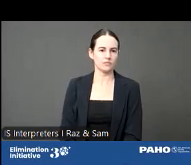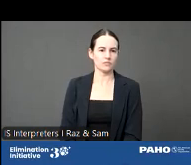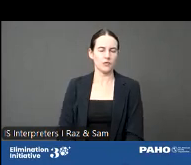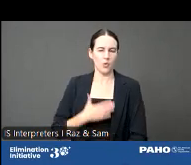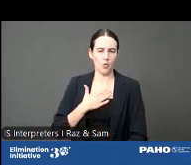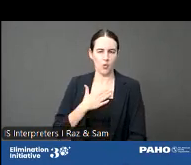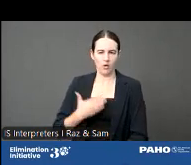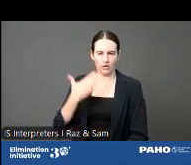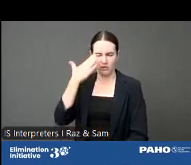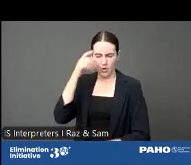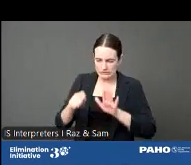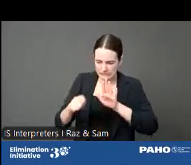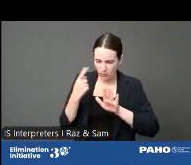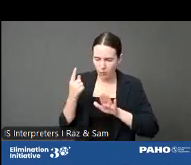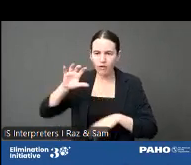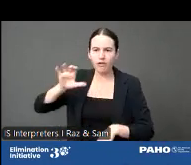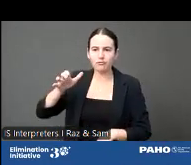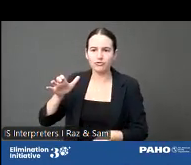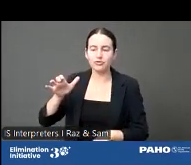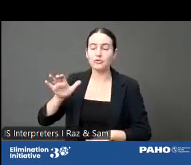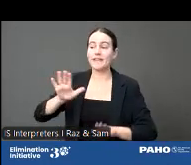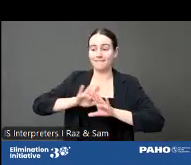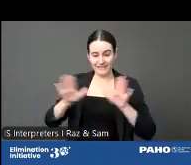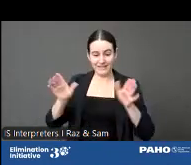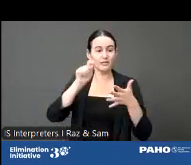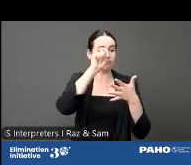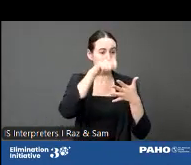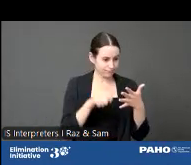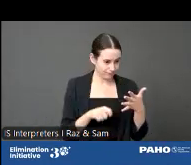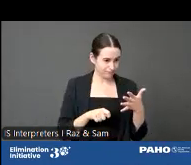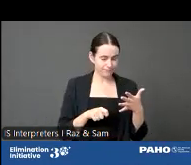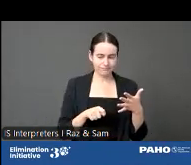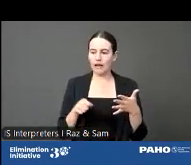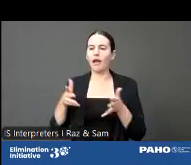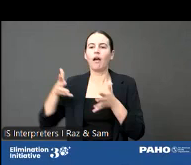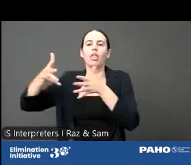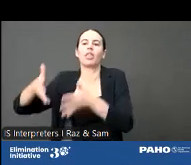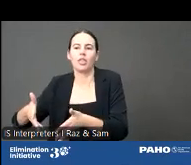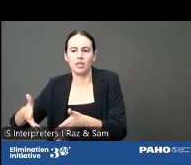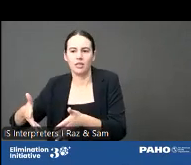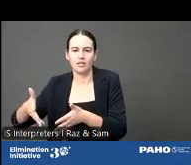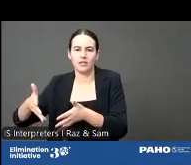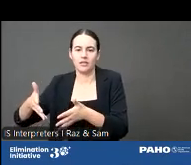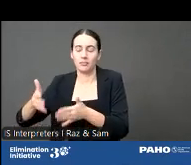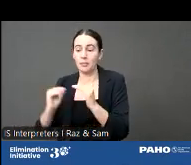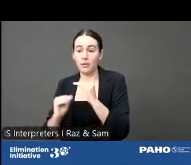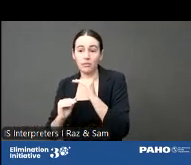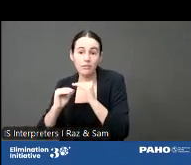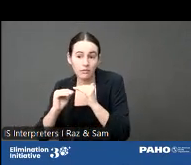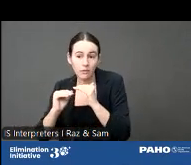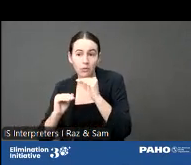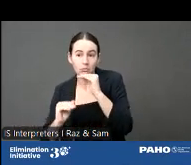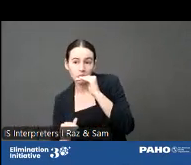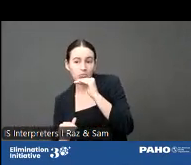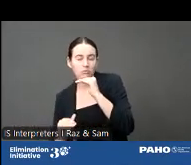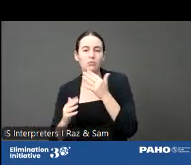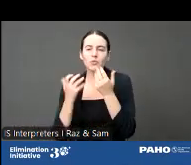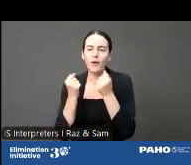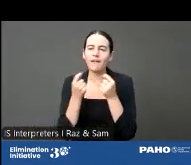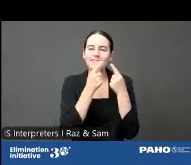quais metas já foram alcançadas, quais estão muito próximas e os países podem ter essas